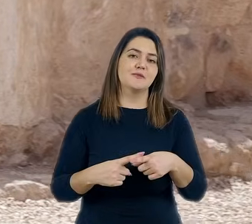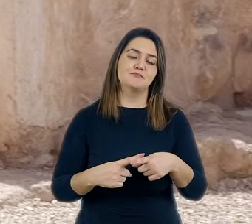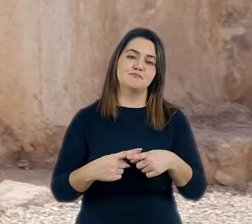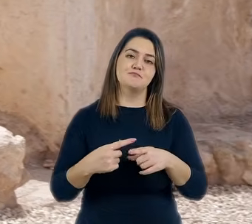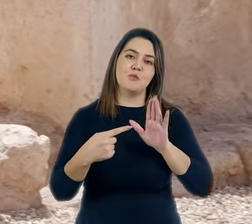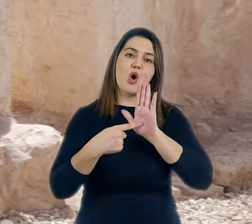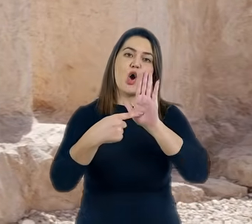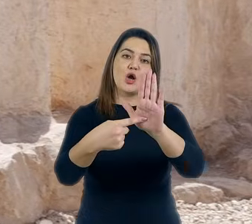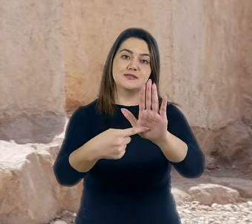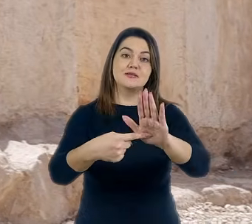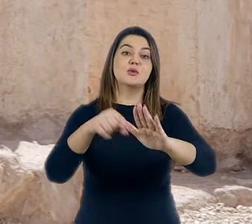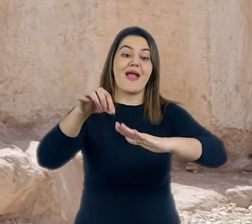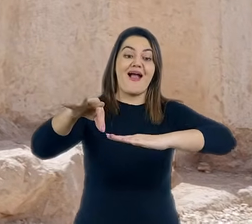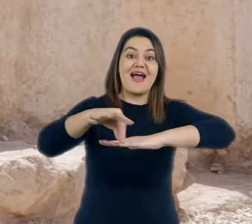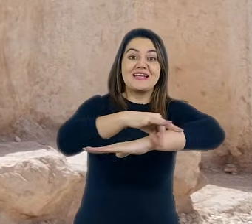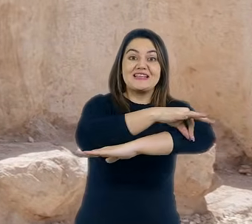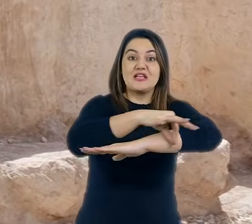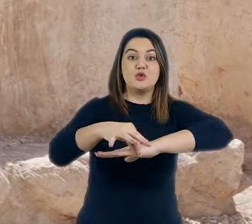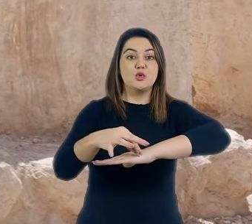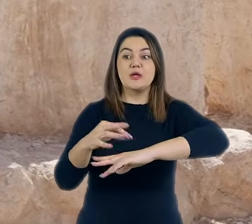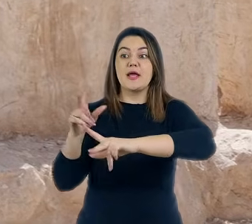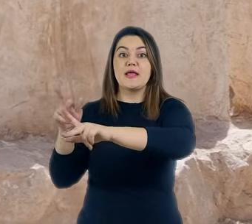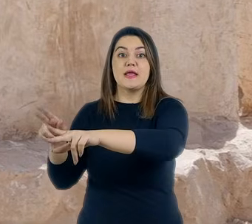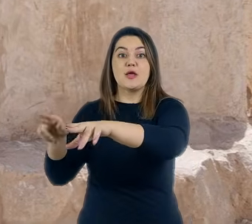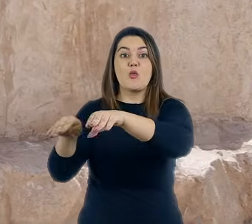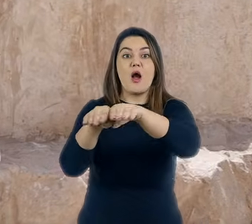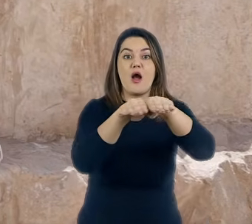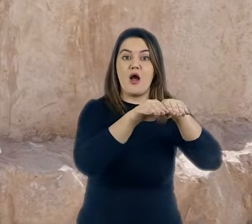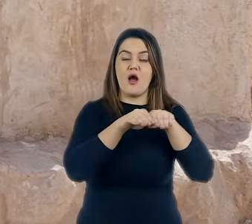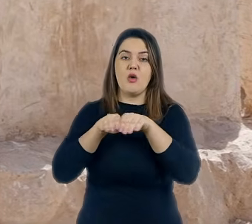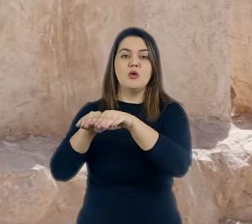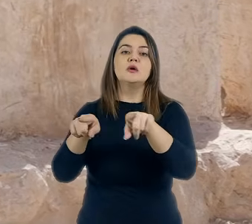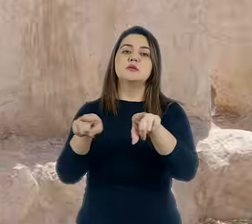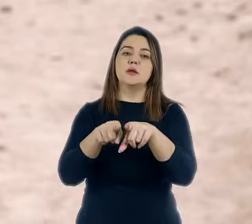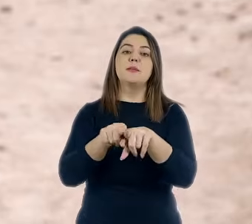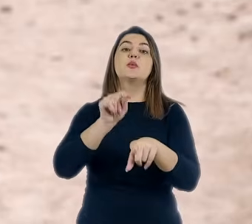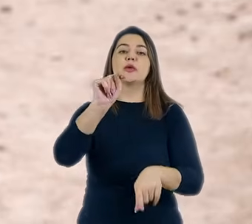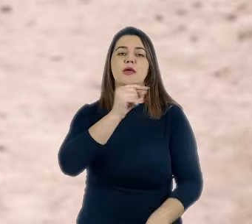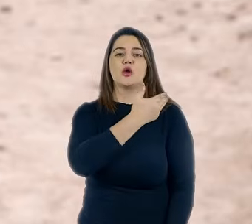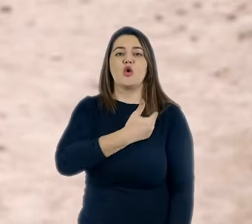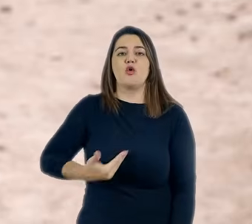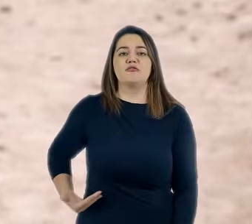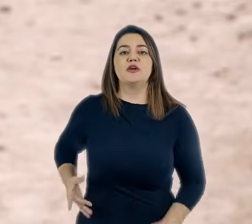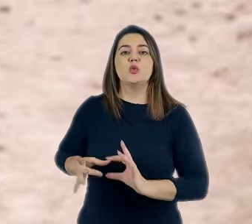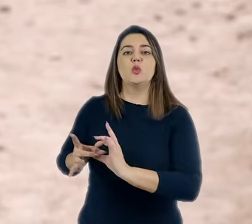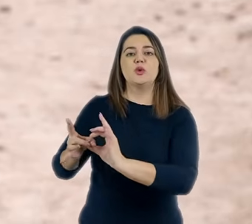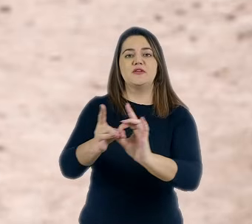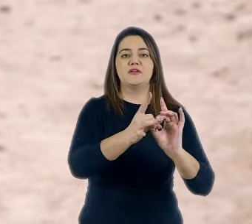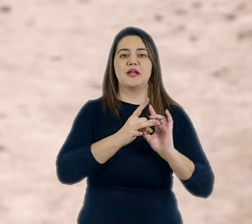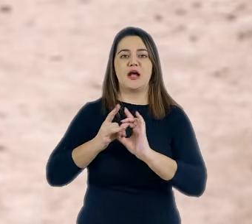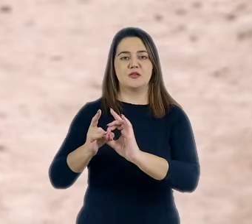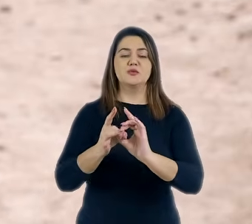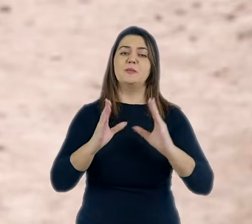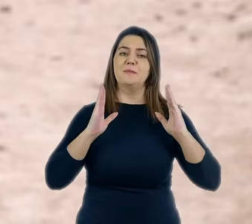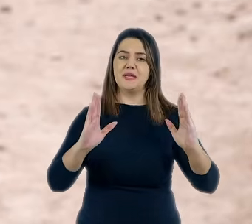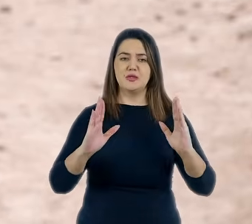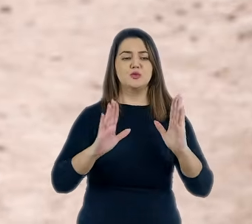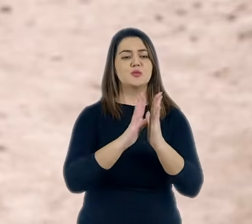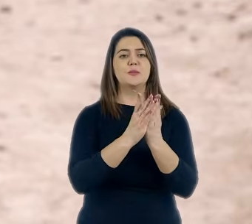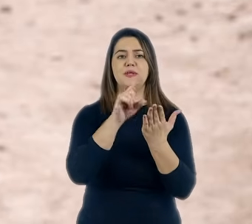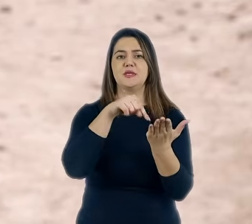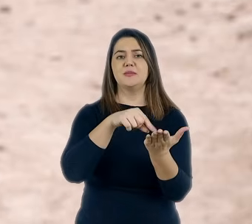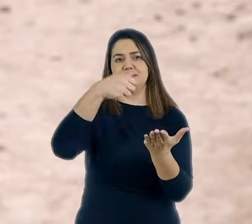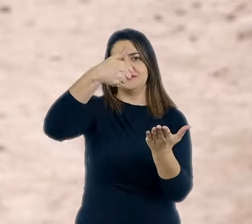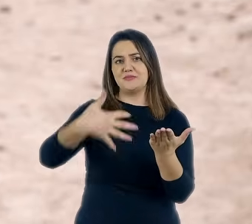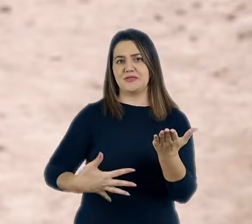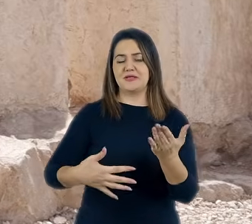importante porque mostra uma arquitetura única e é uma evidência de um reino unificado de Israel exatamente no período em que a